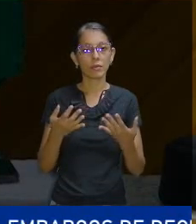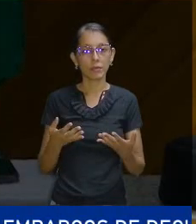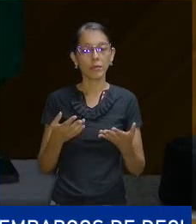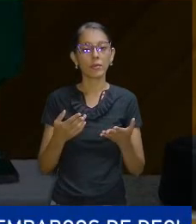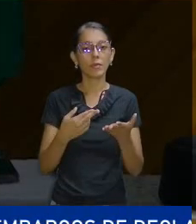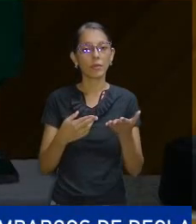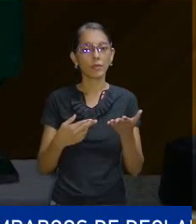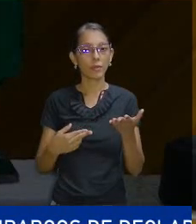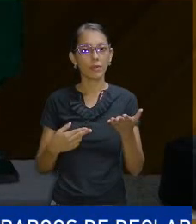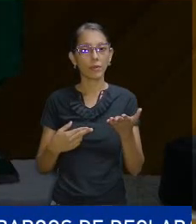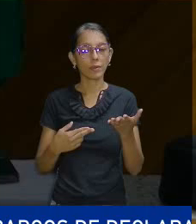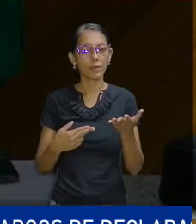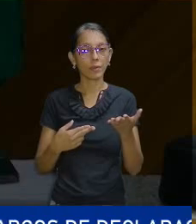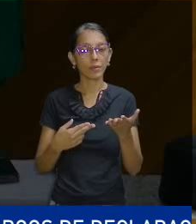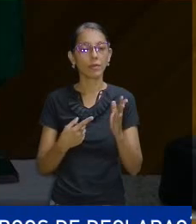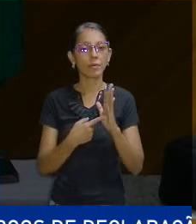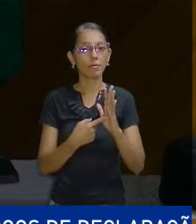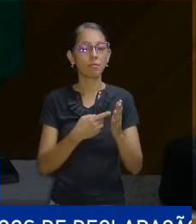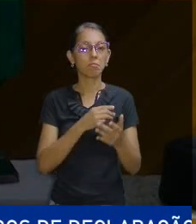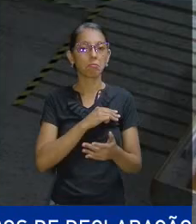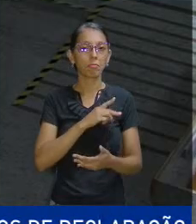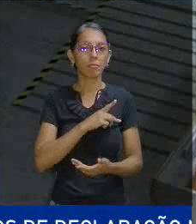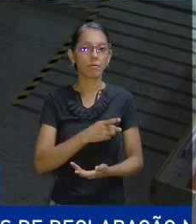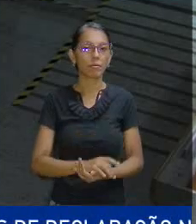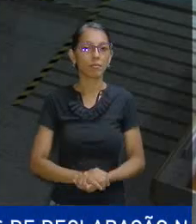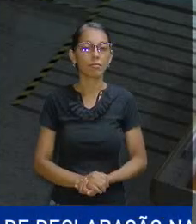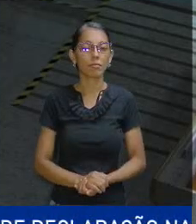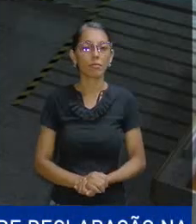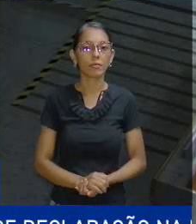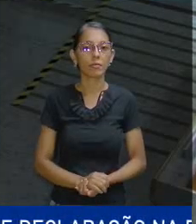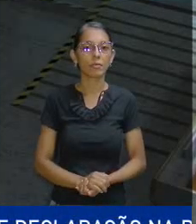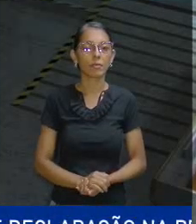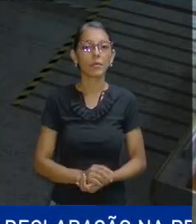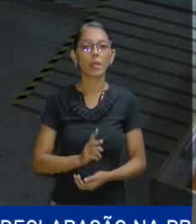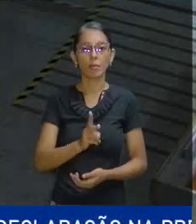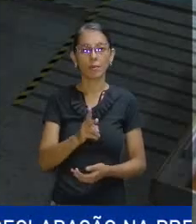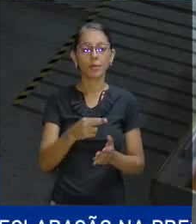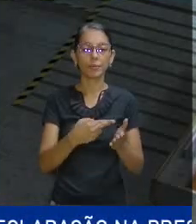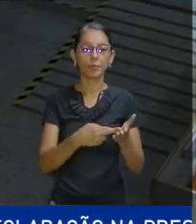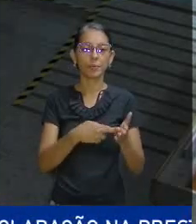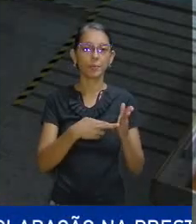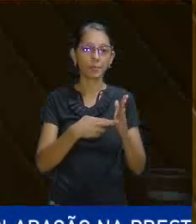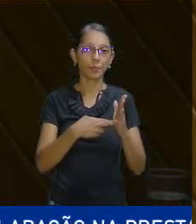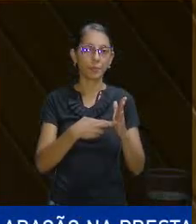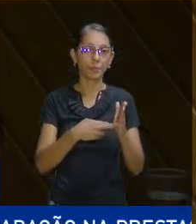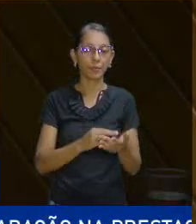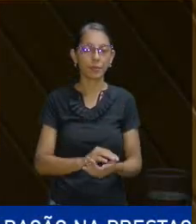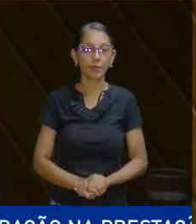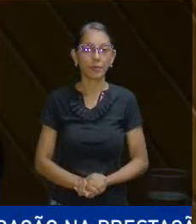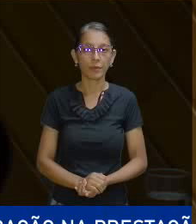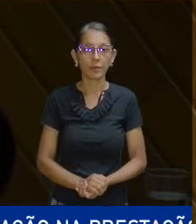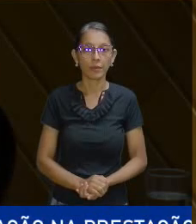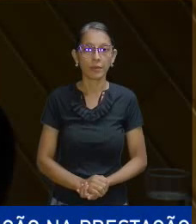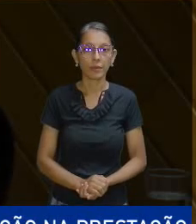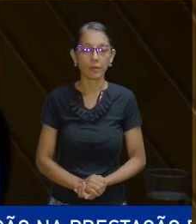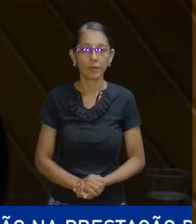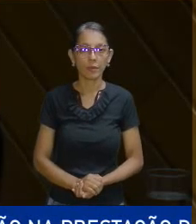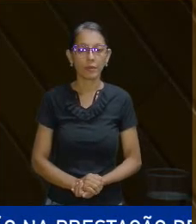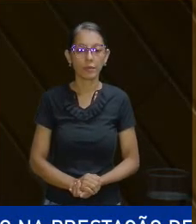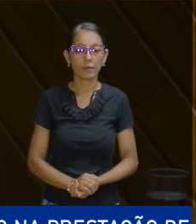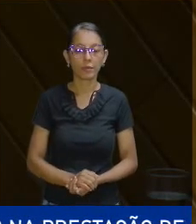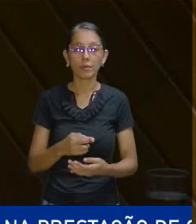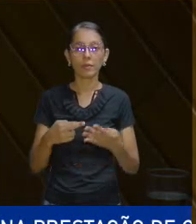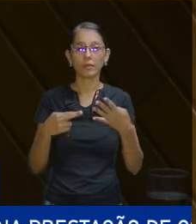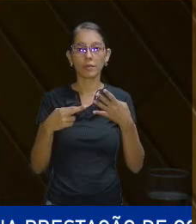poder explicitar o entendimento do Ministério Público. Obrigada. Pode prosseguir, Imagem senhor do plenário. relator. O recurso